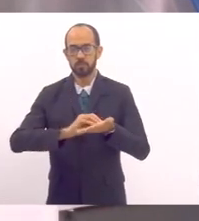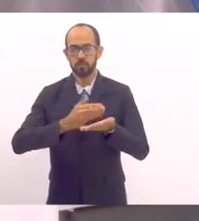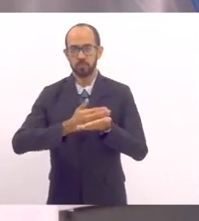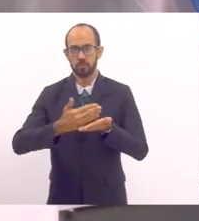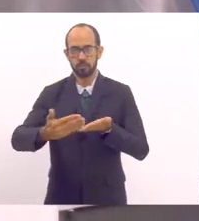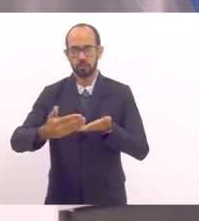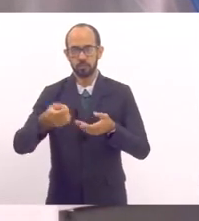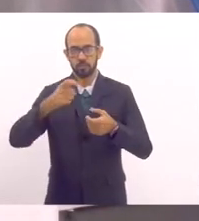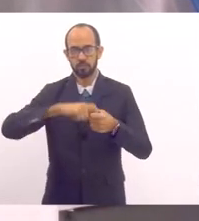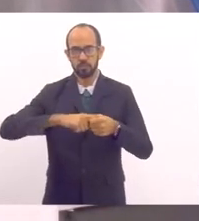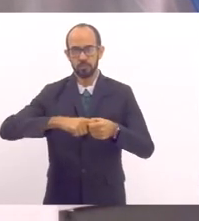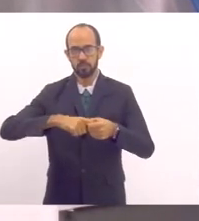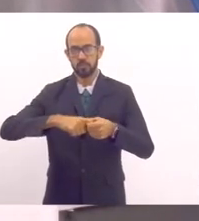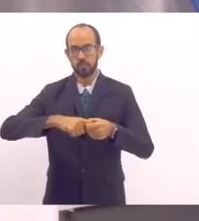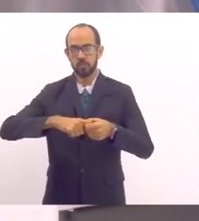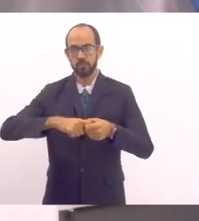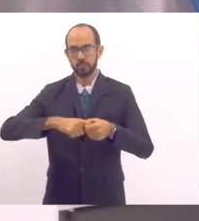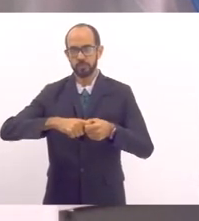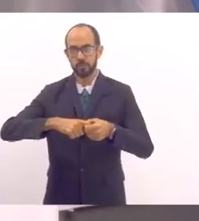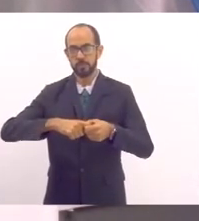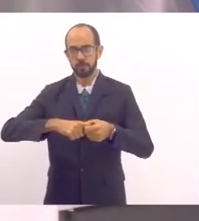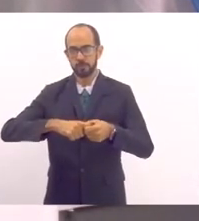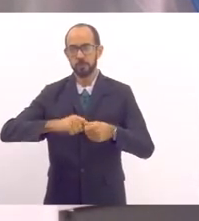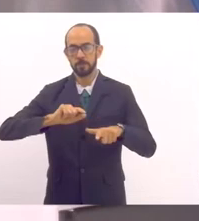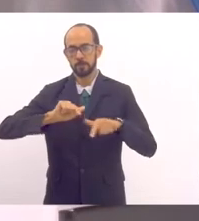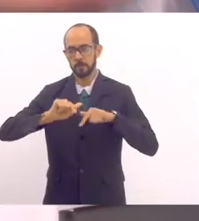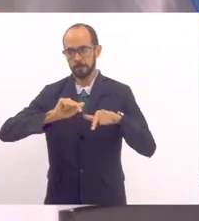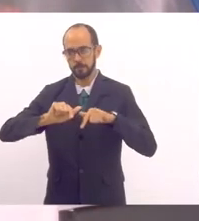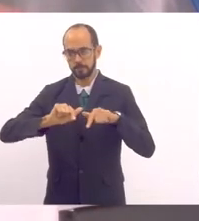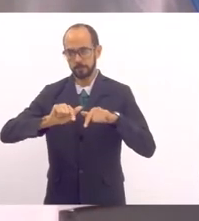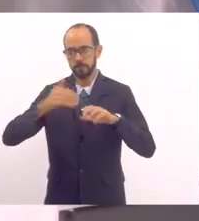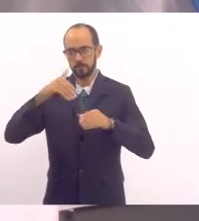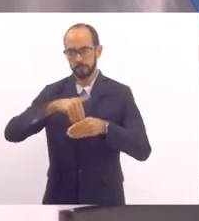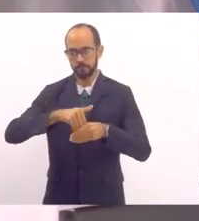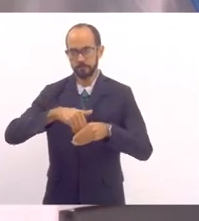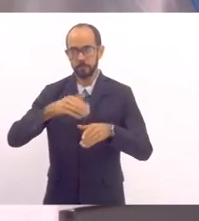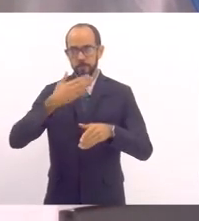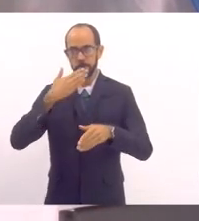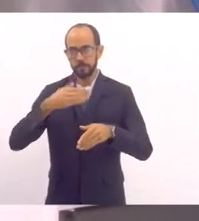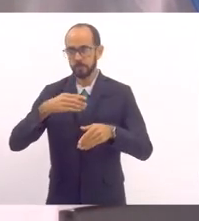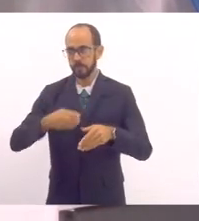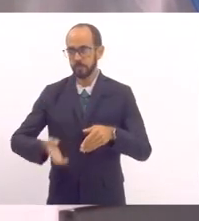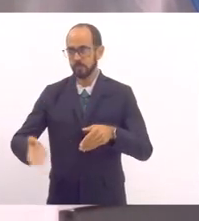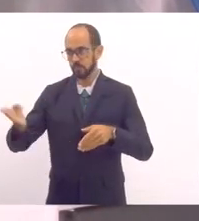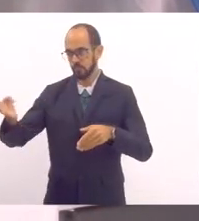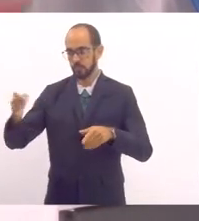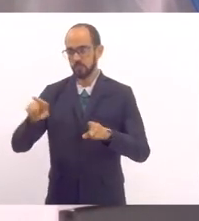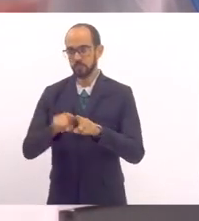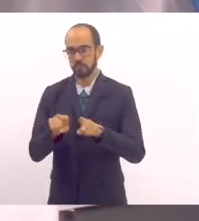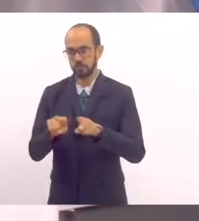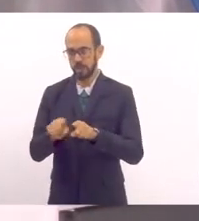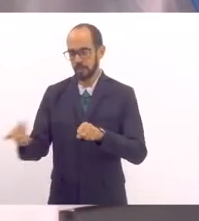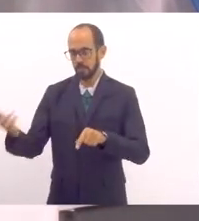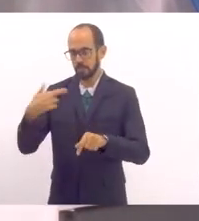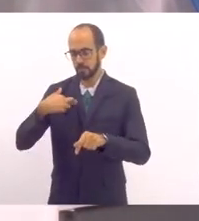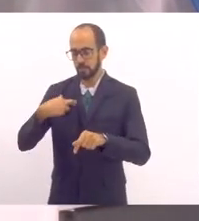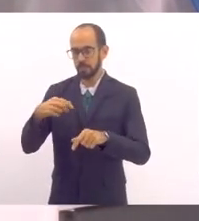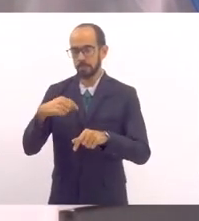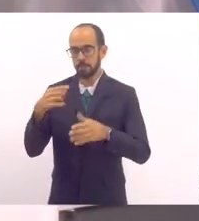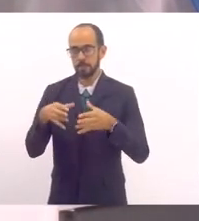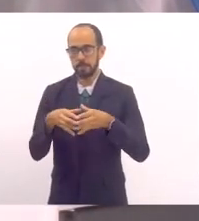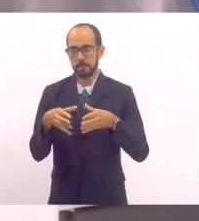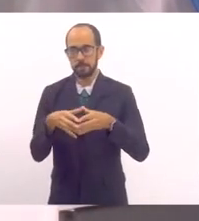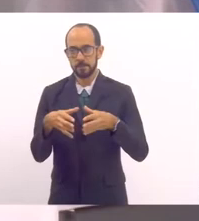da volta do nosso recesso, para não ser pautado. E aí eu peço ao senhor que mande também a resposta para a